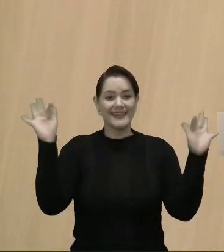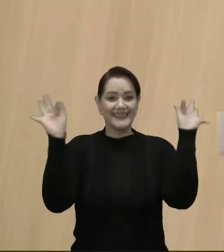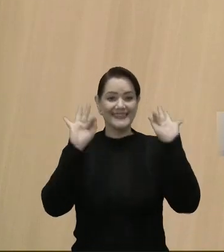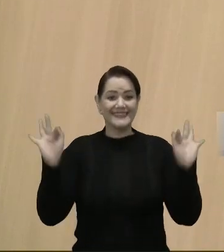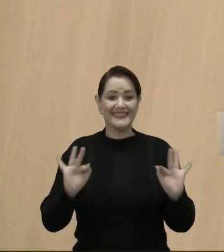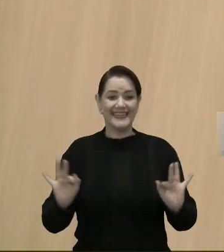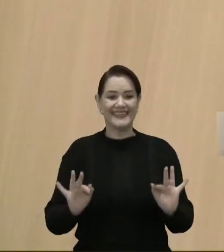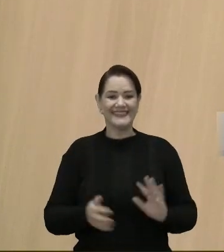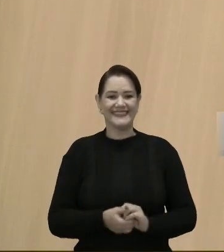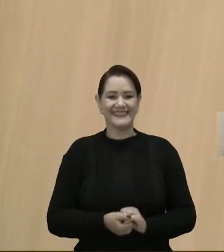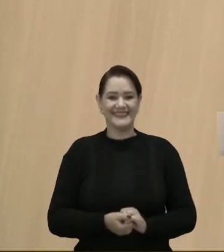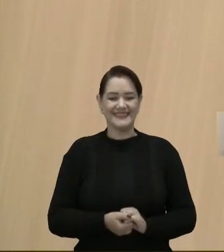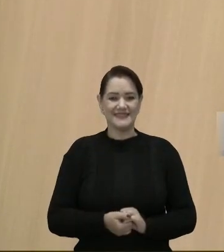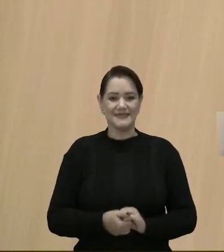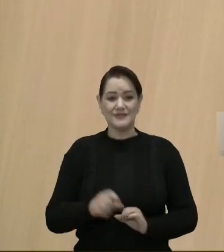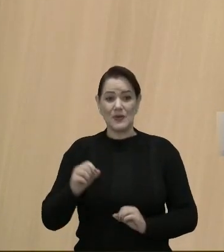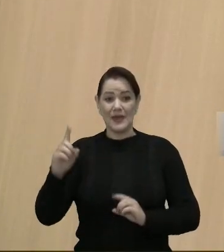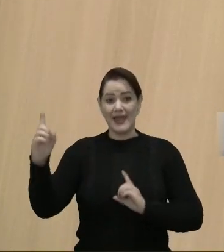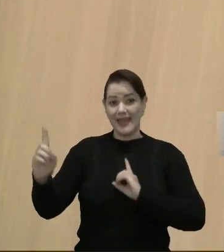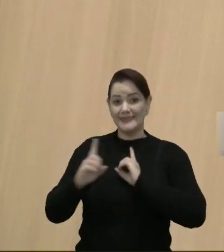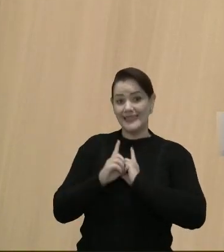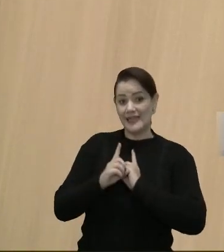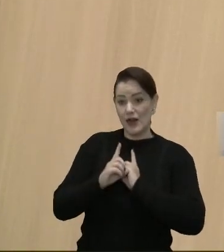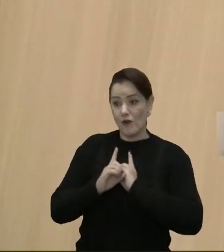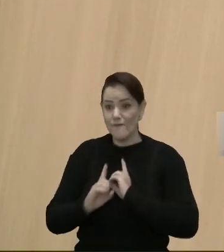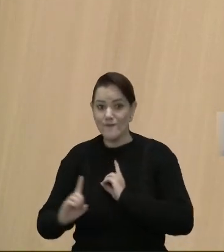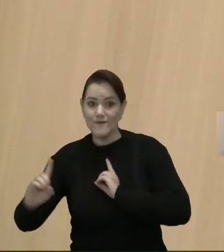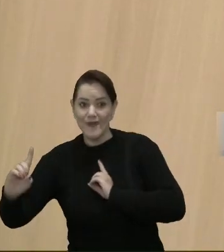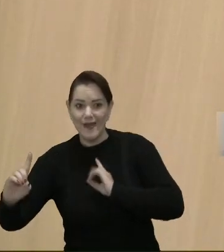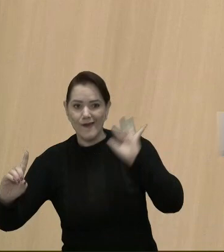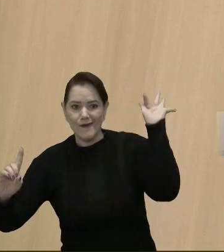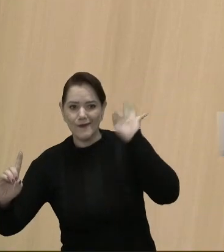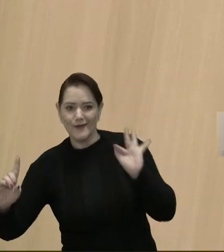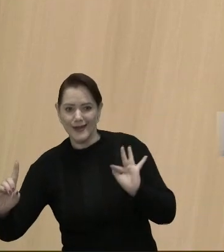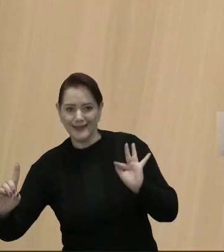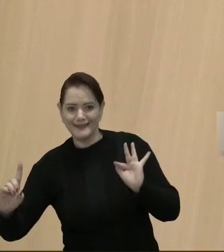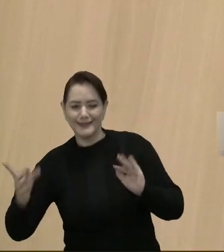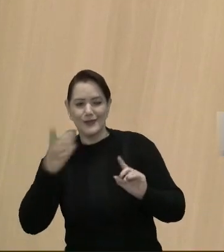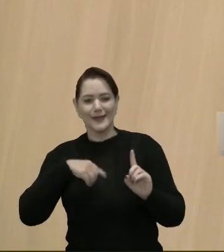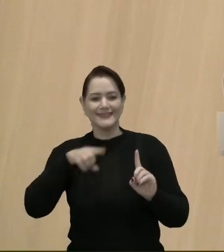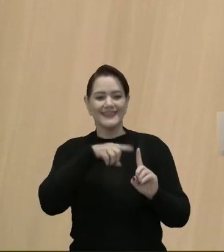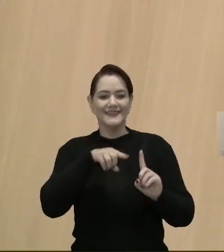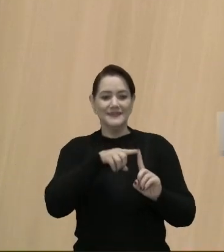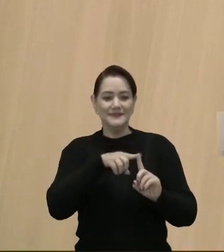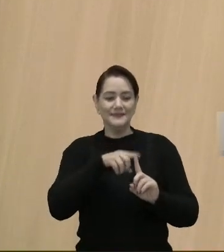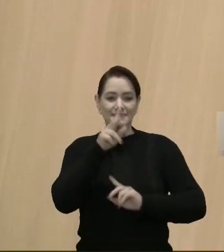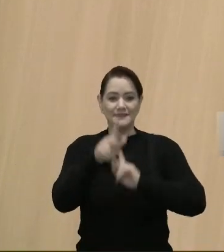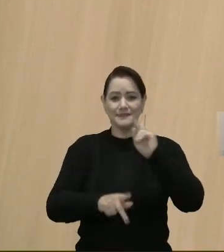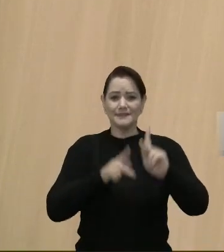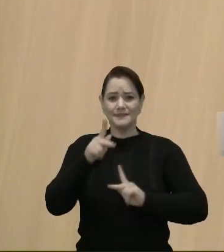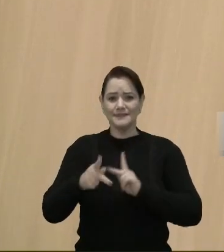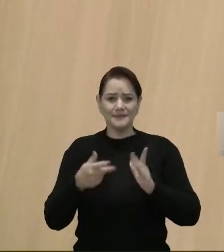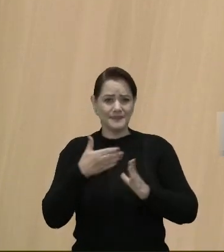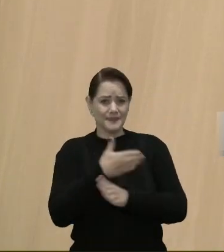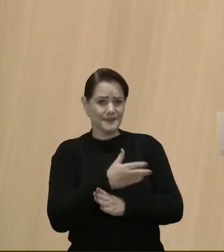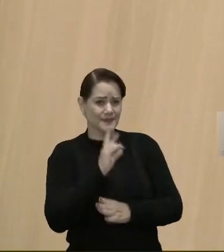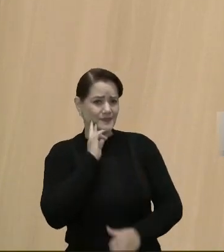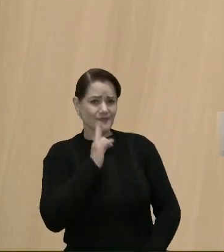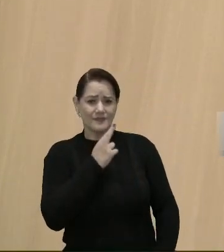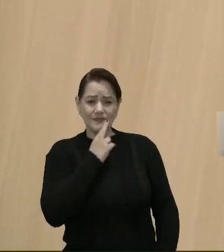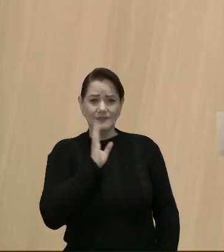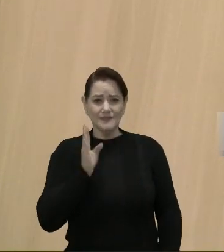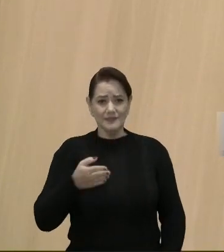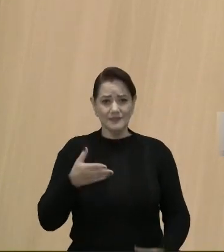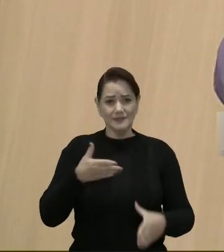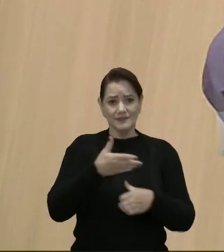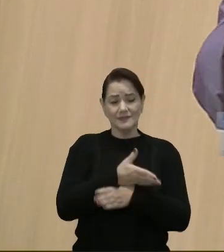felizes do que o que eles vêm. Então, esse é o desafio. Muitas vezes as pessoas entram no restaurante, eu já tive a oportunidade das pessoas